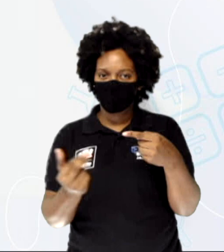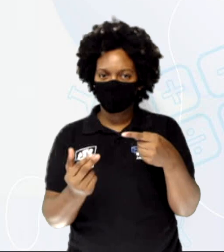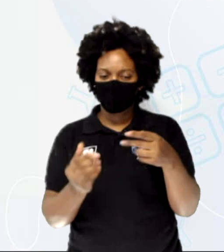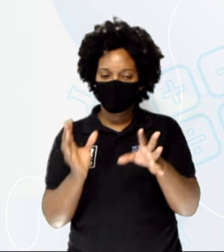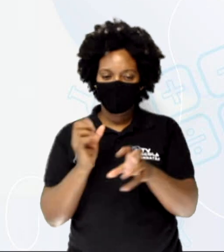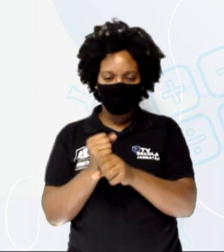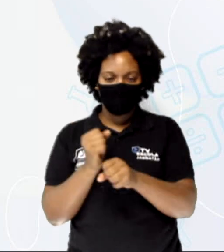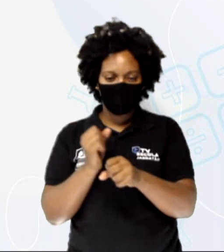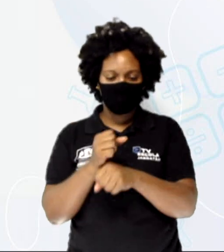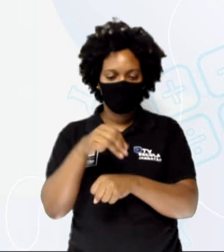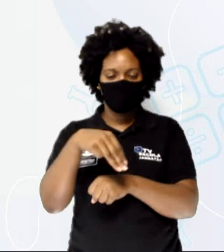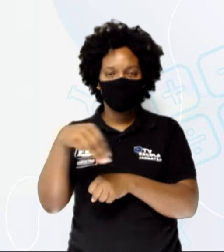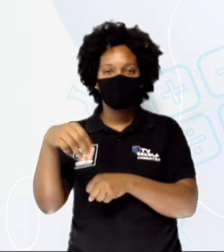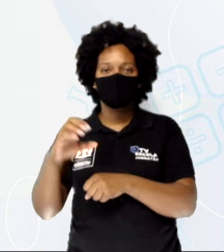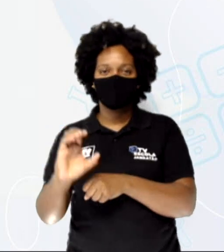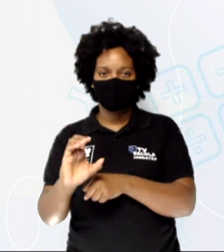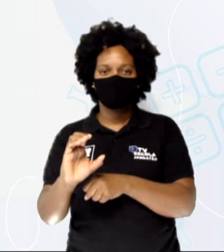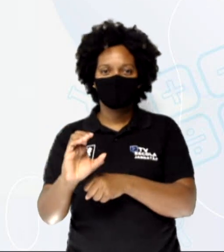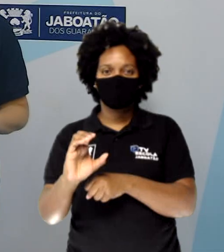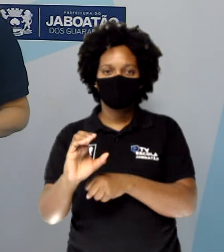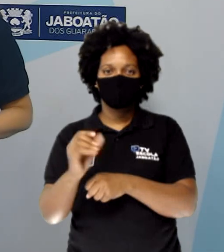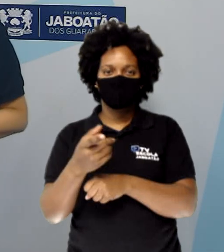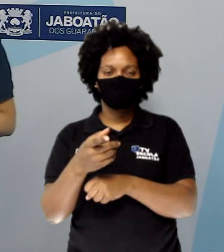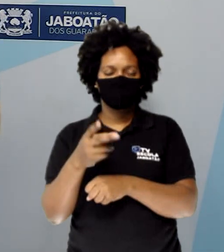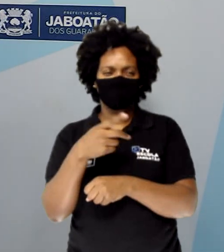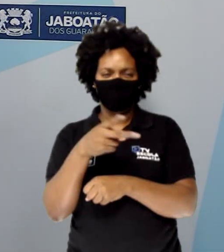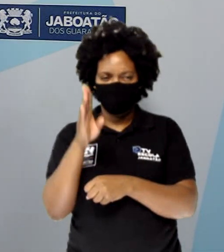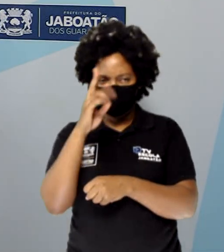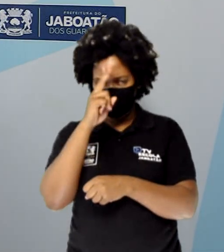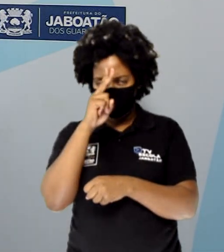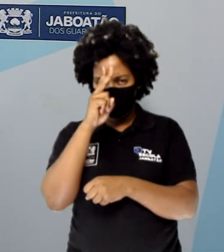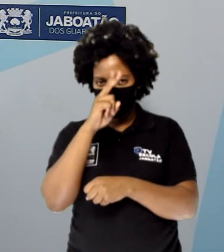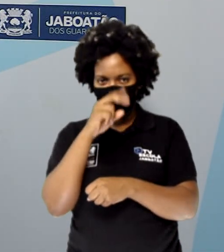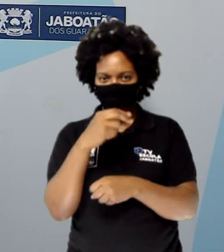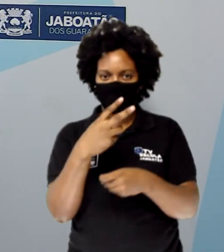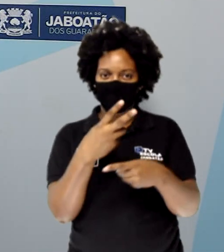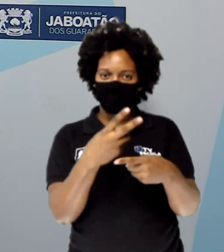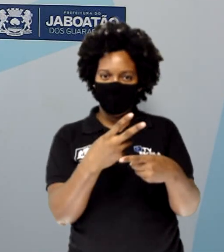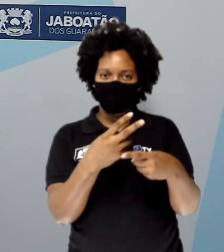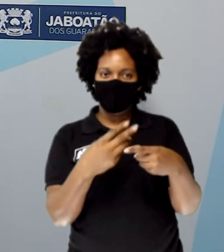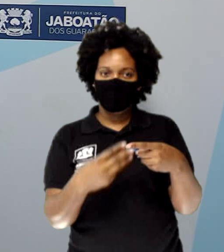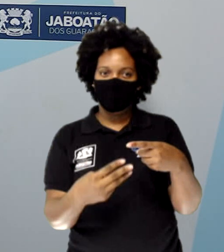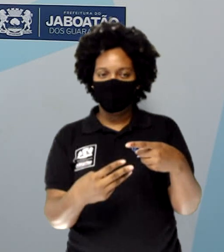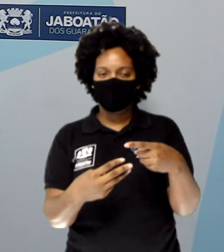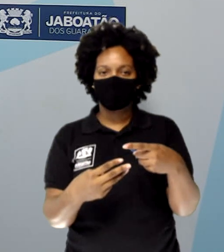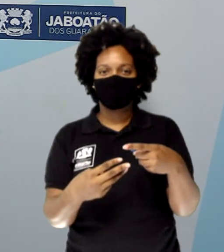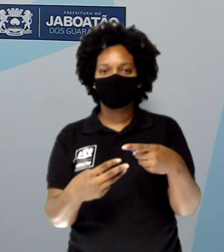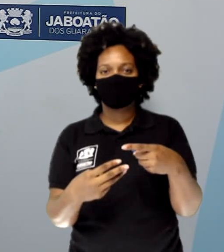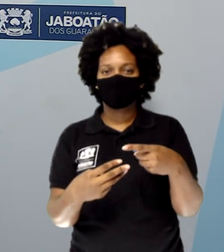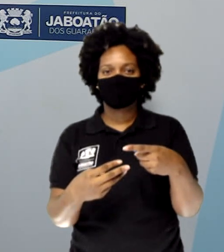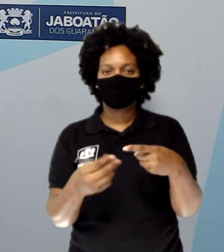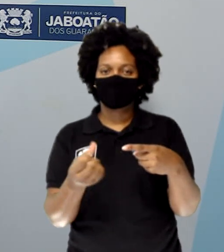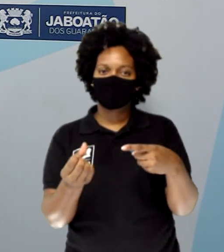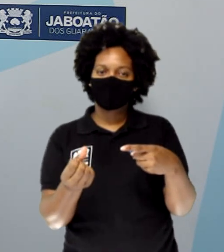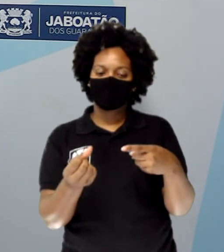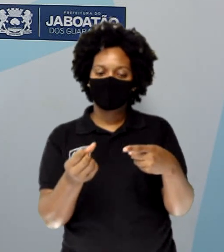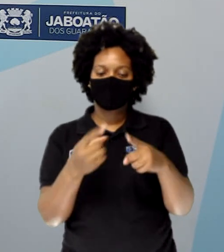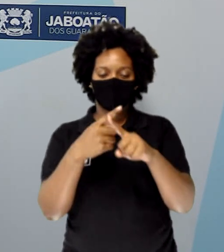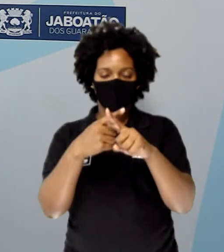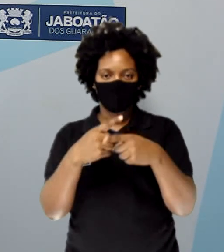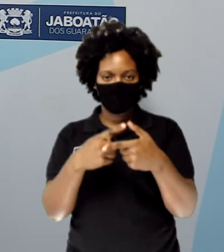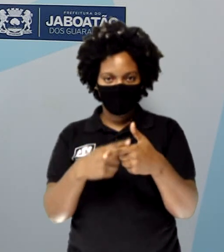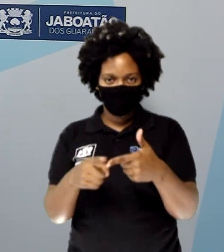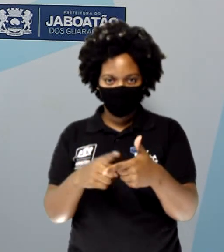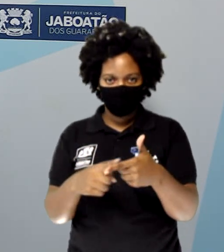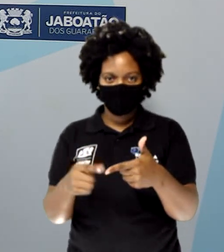calculando o MMC. Nesse caso, tenho certeza que você lembra, 3 e 2 aqui, ó, o MMC vai dar 6, né? Dividindo por 2 e